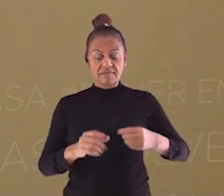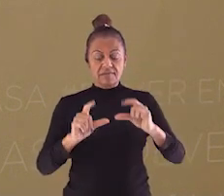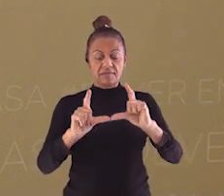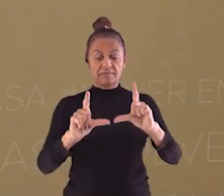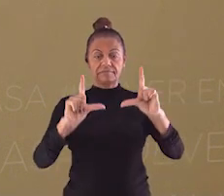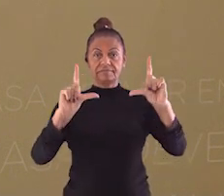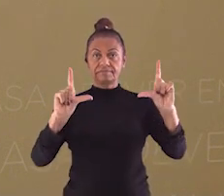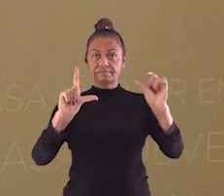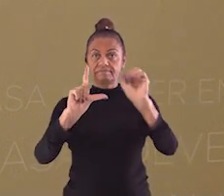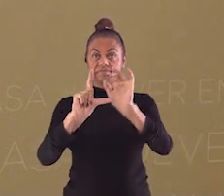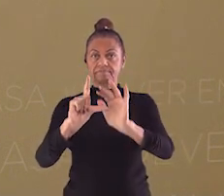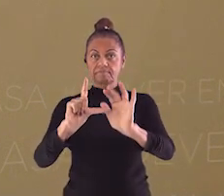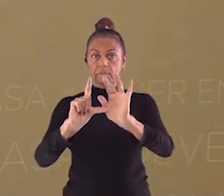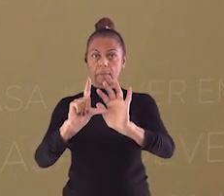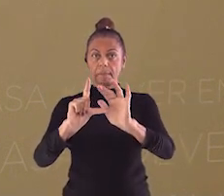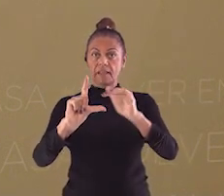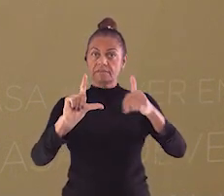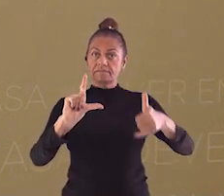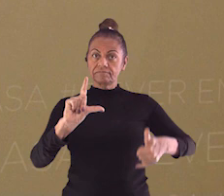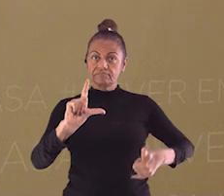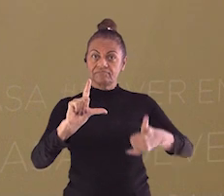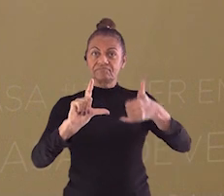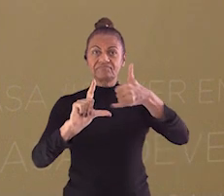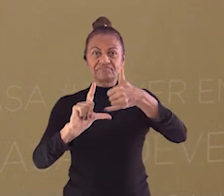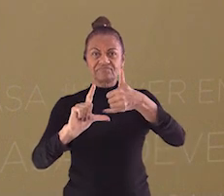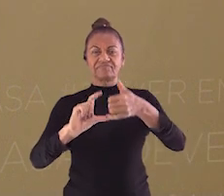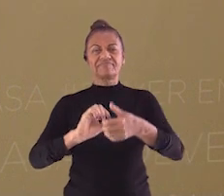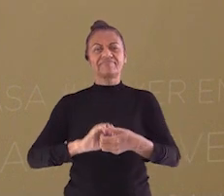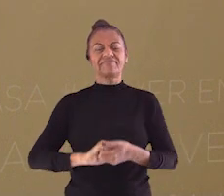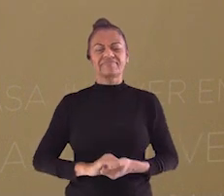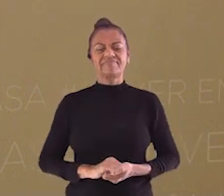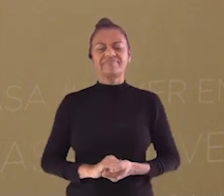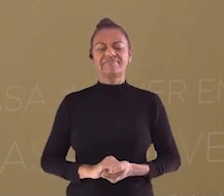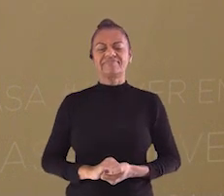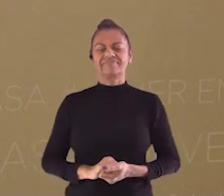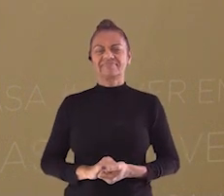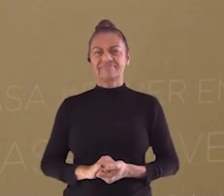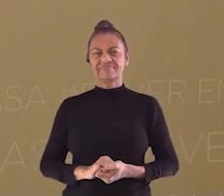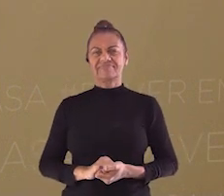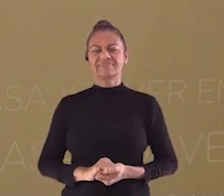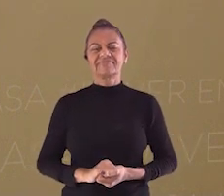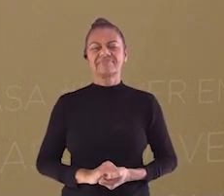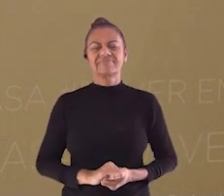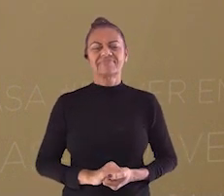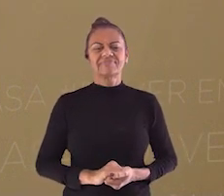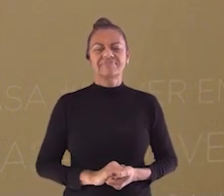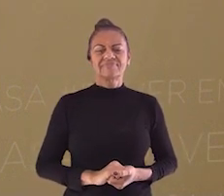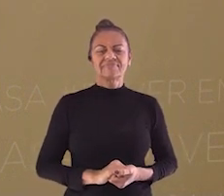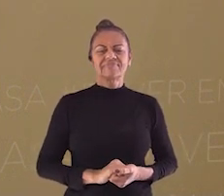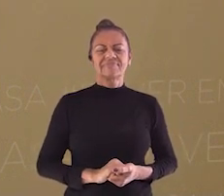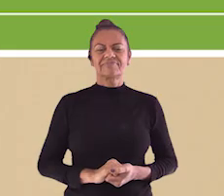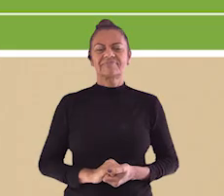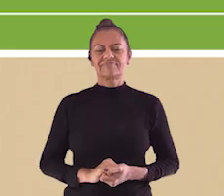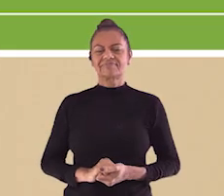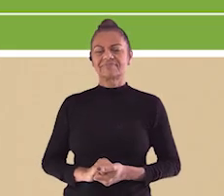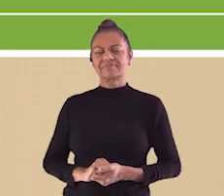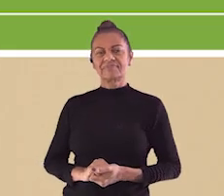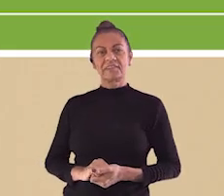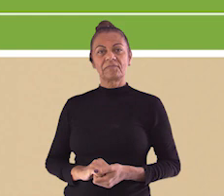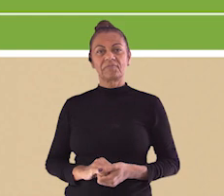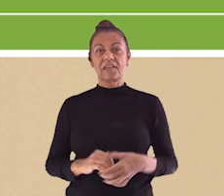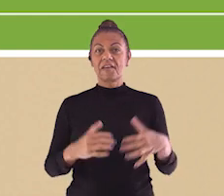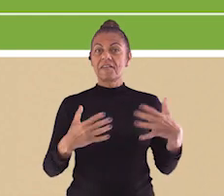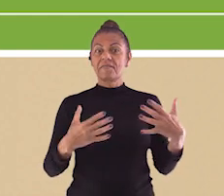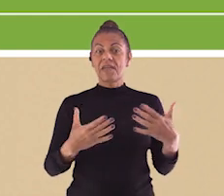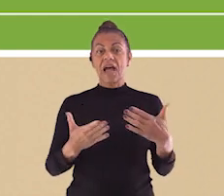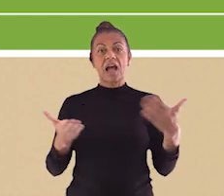do seu celular para o nosso QR Code que aparece aqui na tela e deixe a sua presença com a gente. E vamos